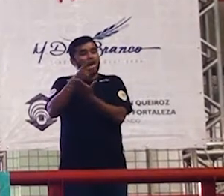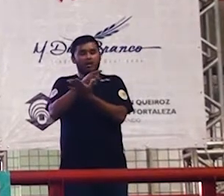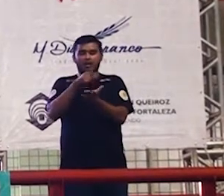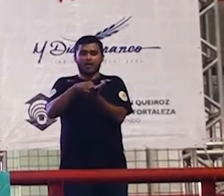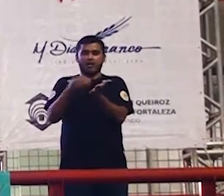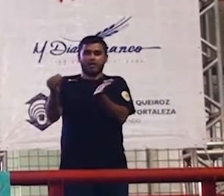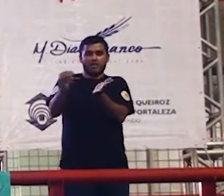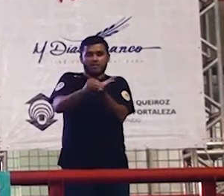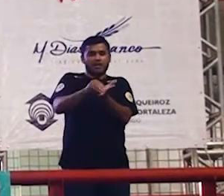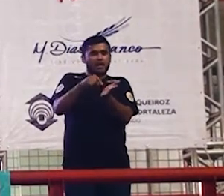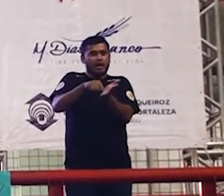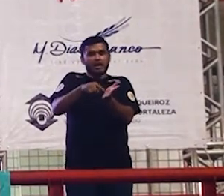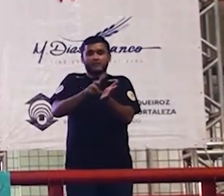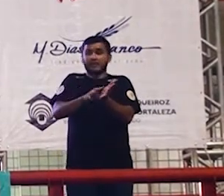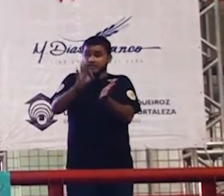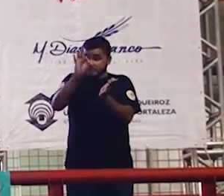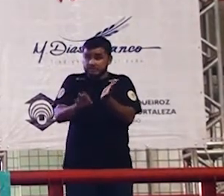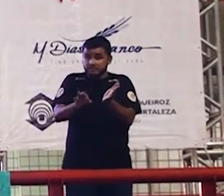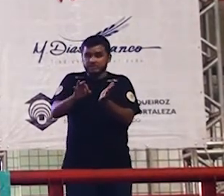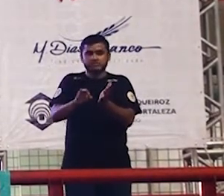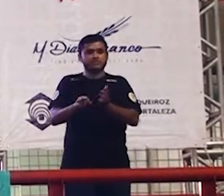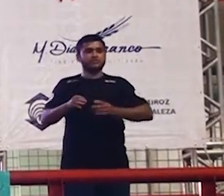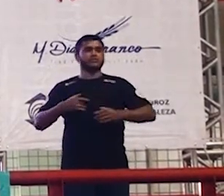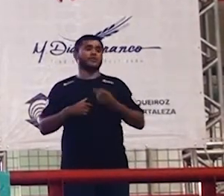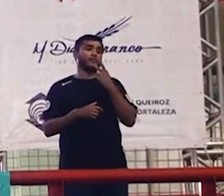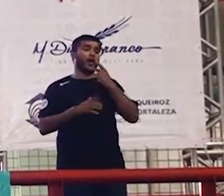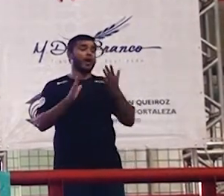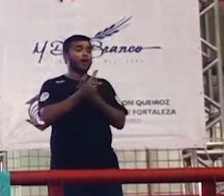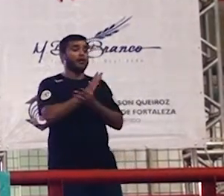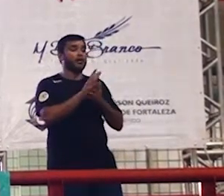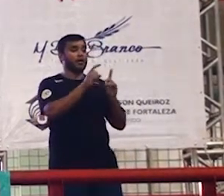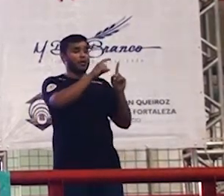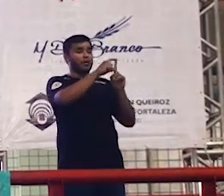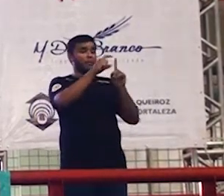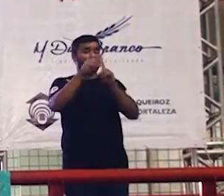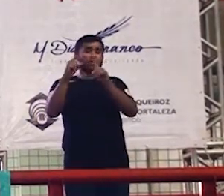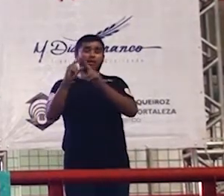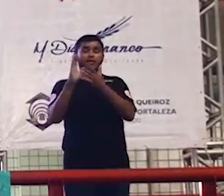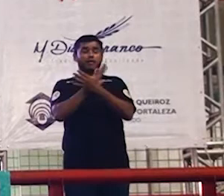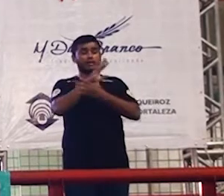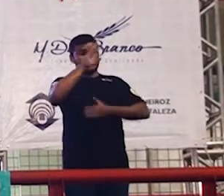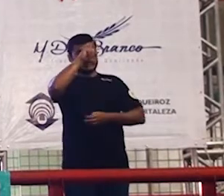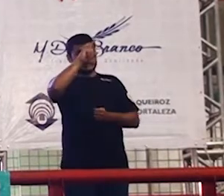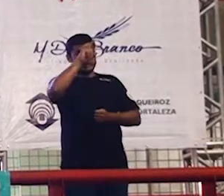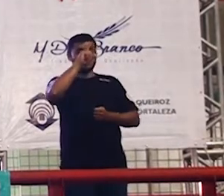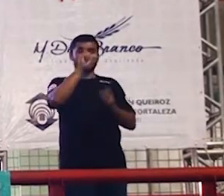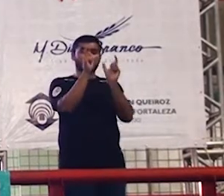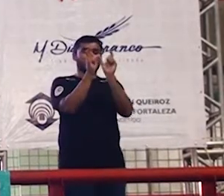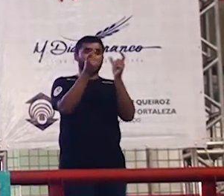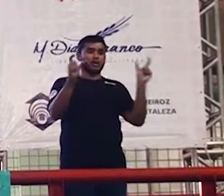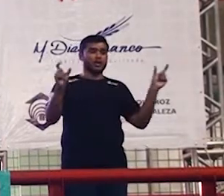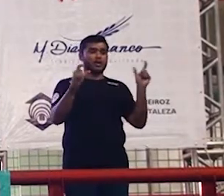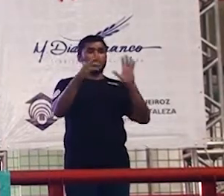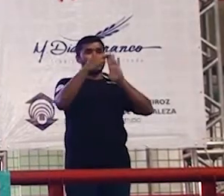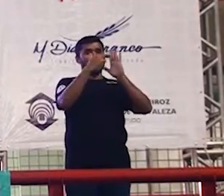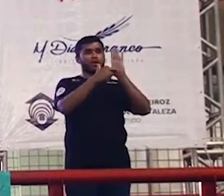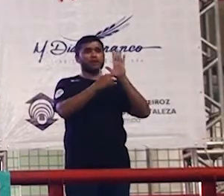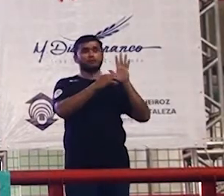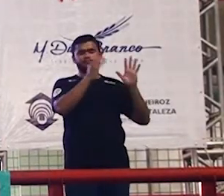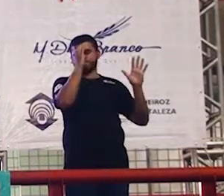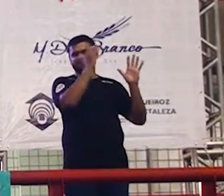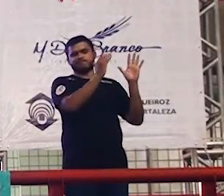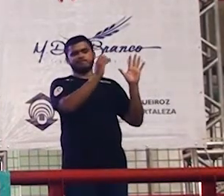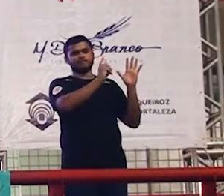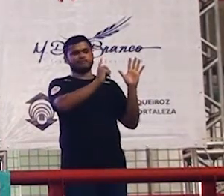texto. Uma coisa é eu errar a norma gramatical, uma coisa é eu não respeitar as regras da